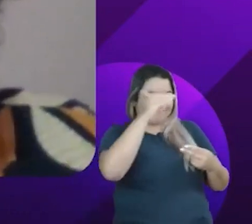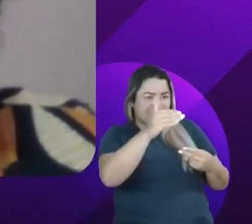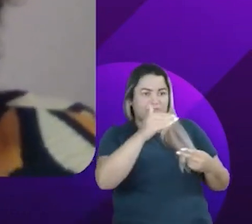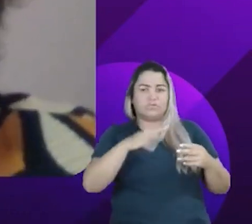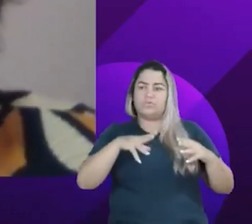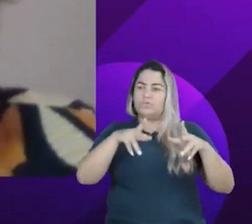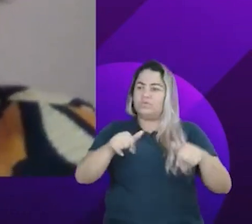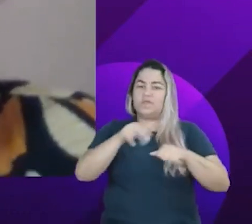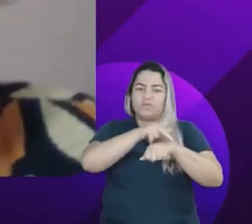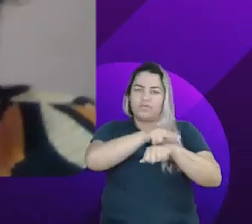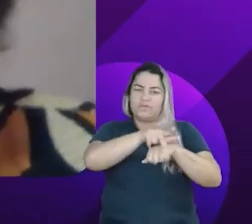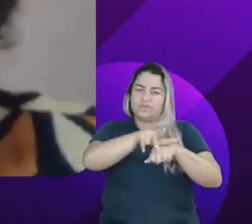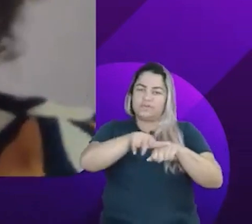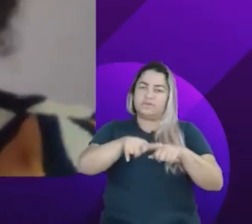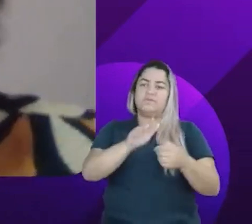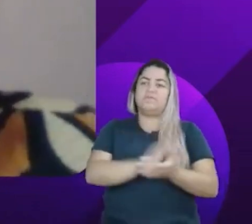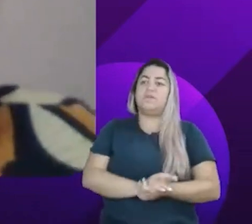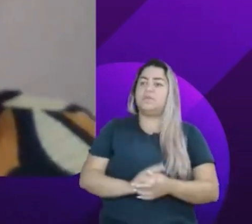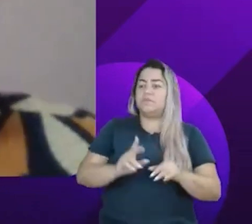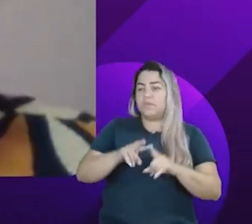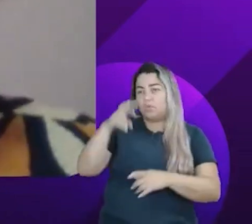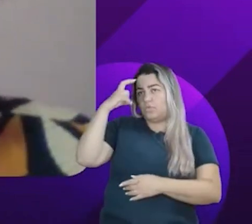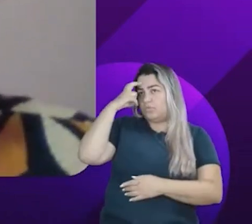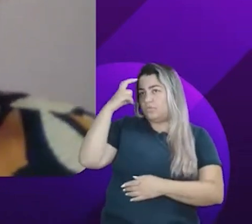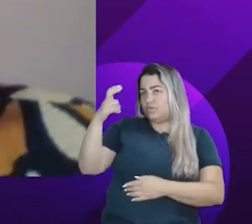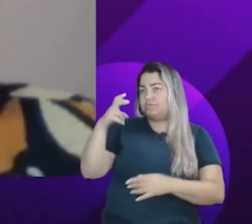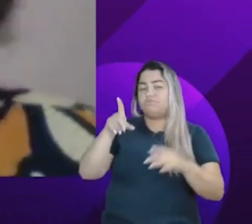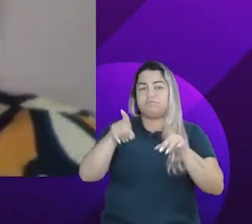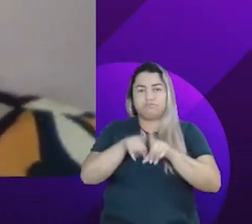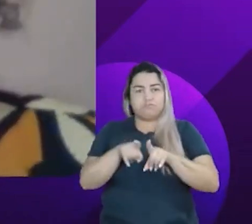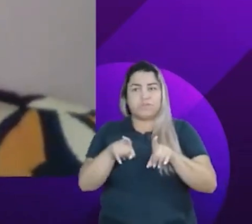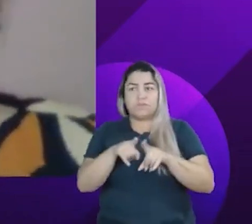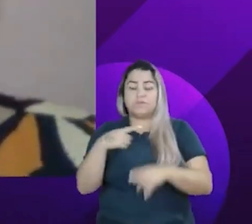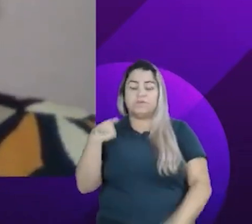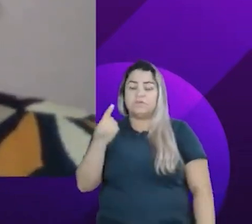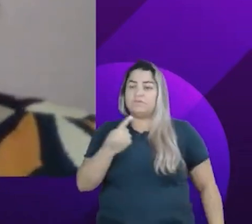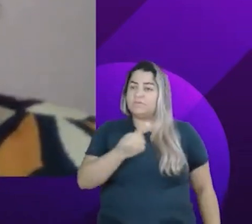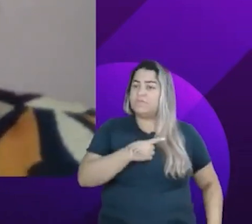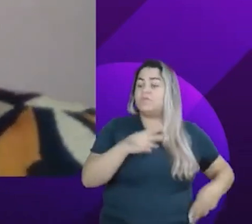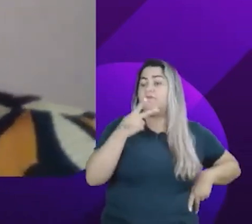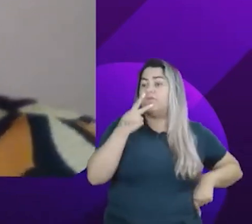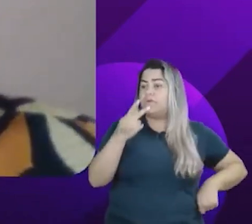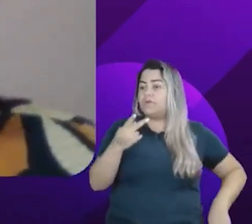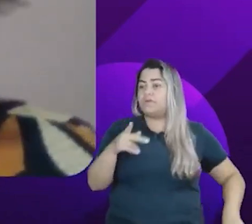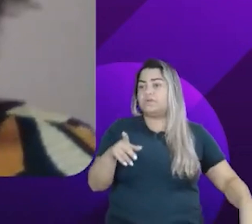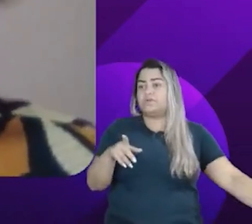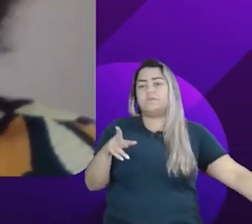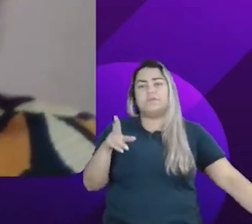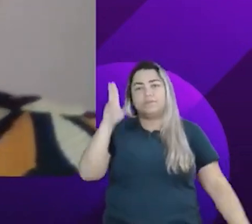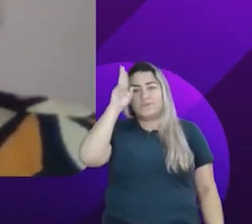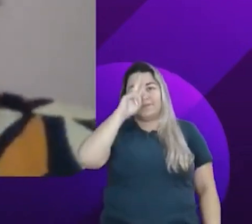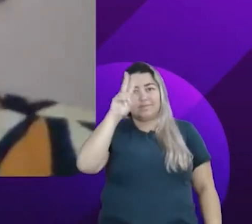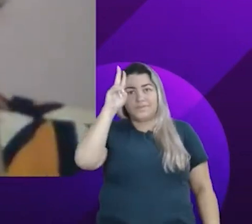sobretudo à diversidade, a teia da cultura, os pontos de cultura. Nossa Senhora, falar nisso me remete